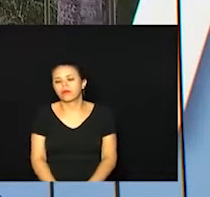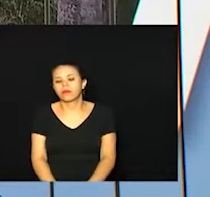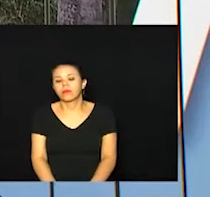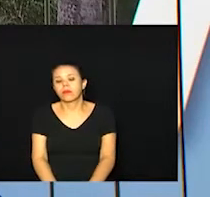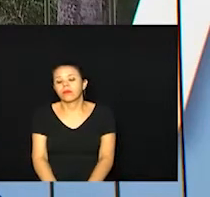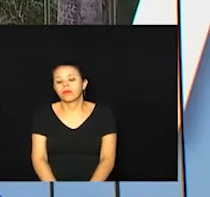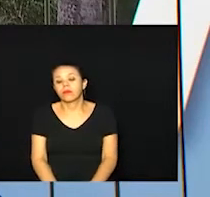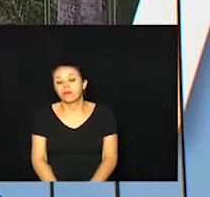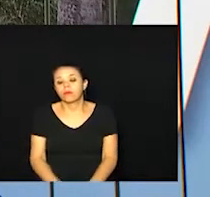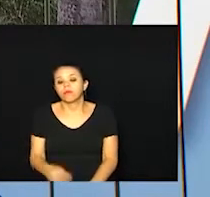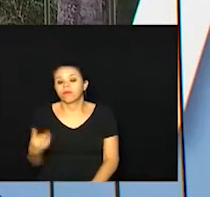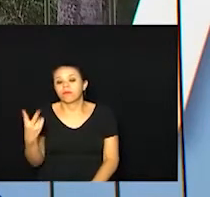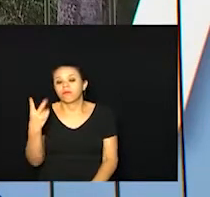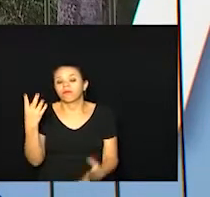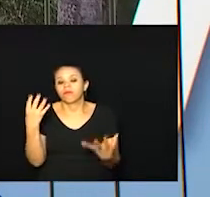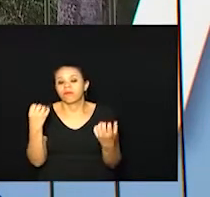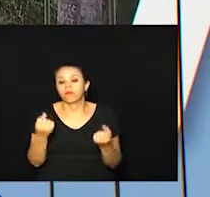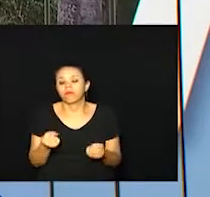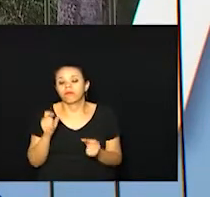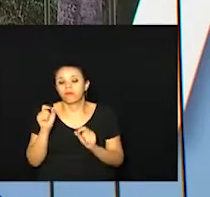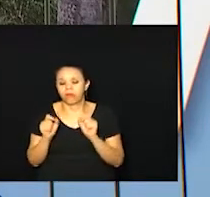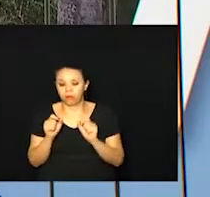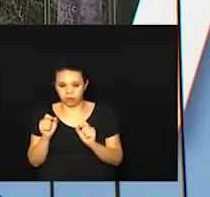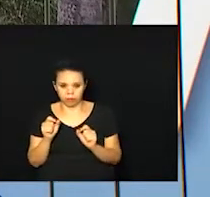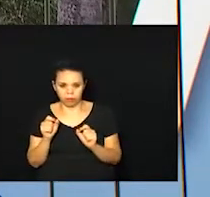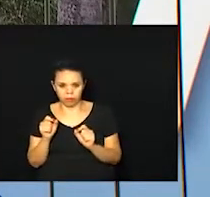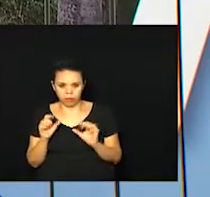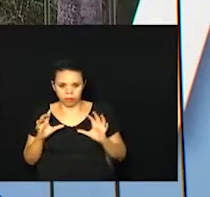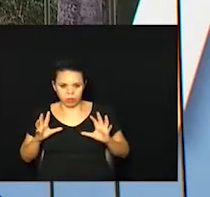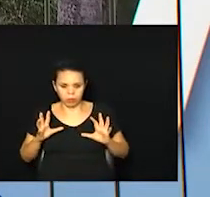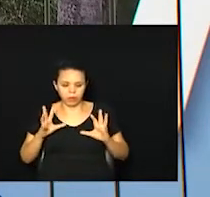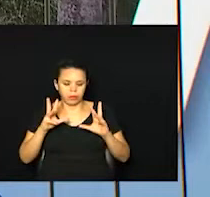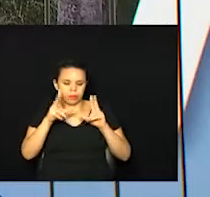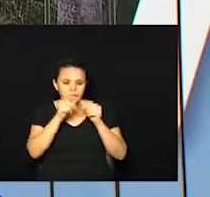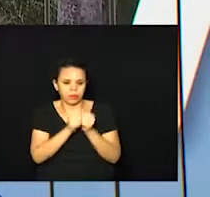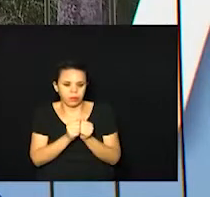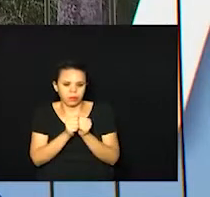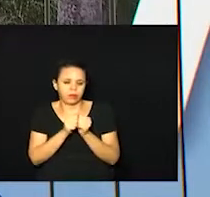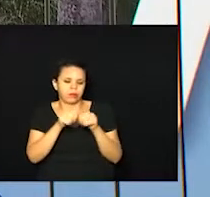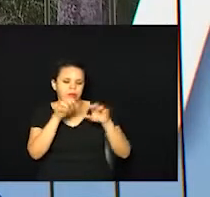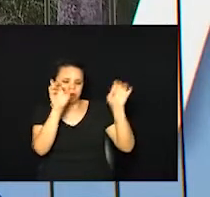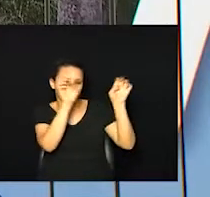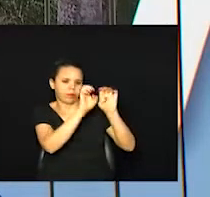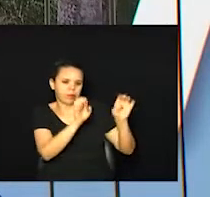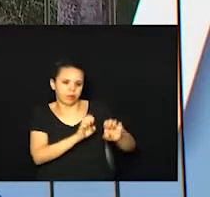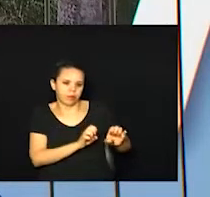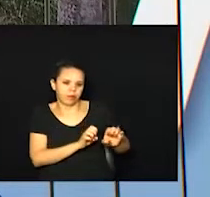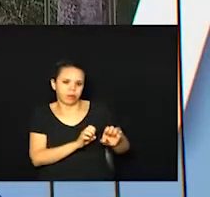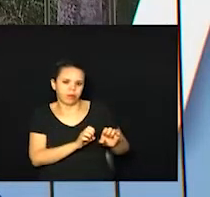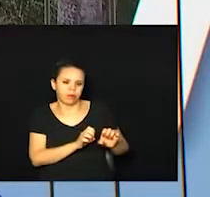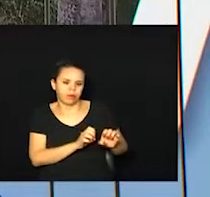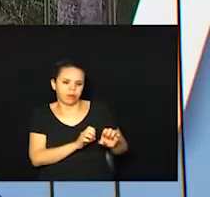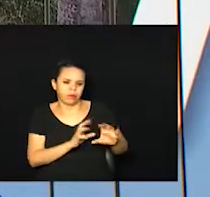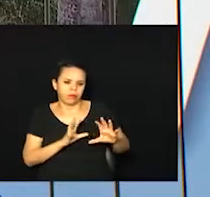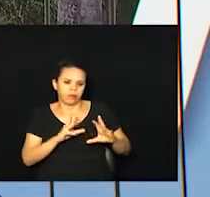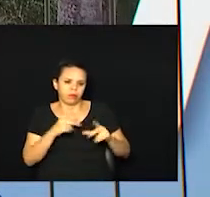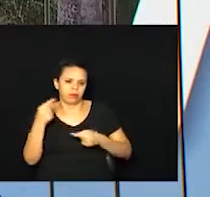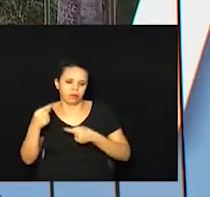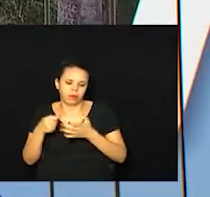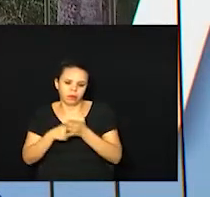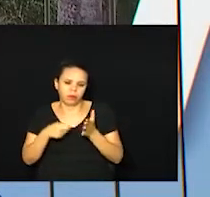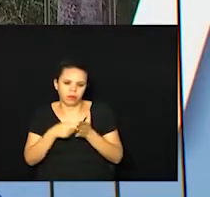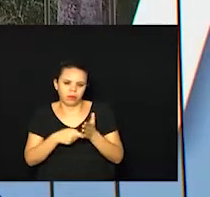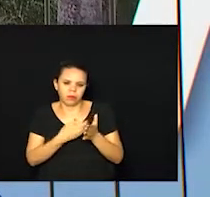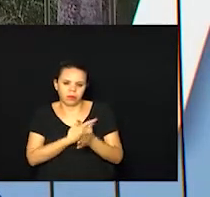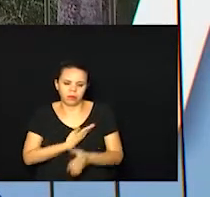o reconhecimento de que toda estrutura e todas as políticas